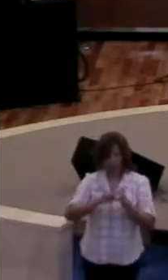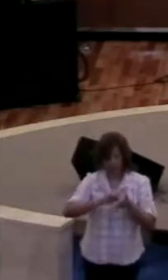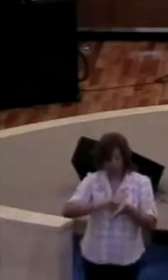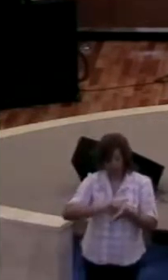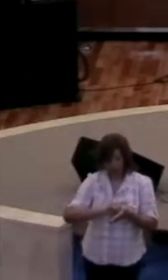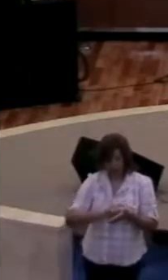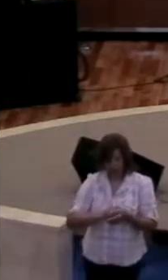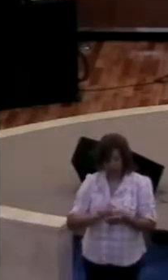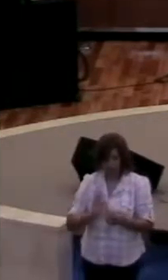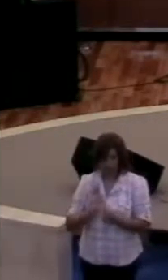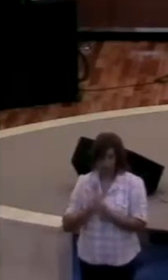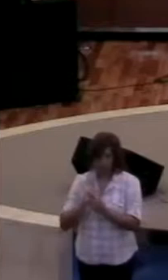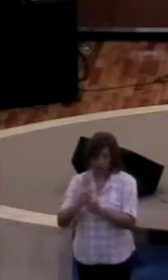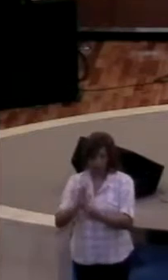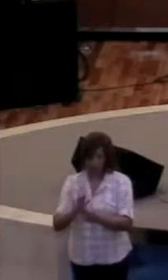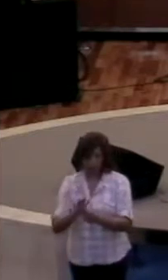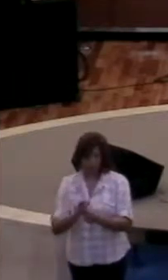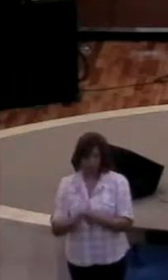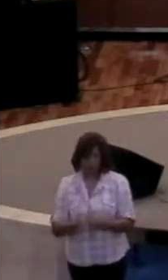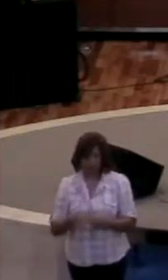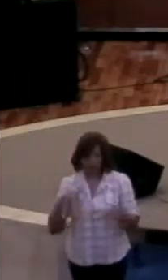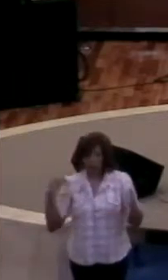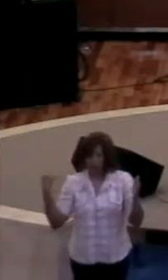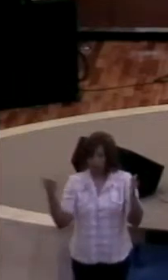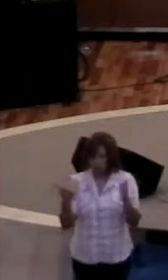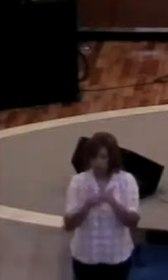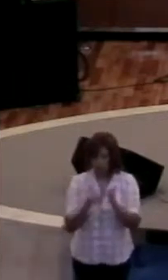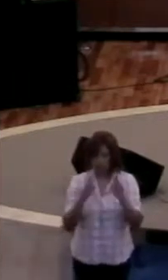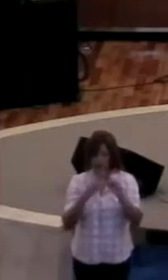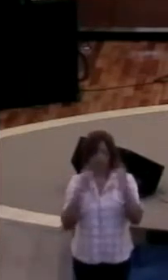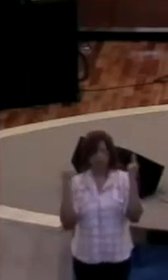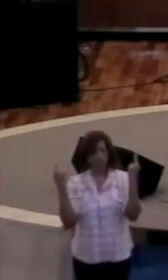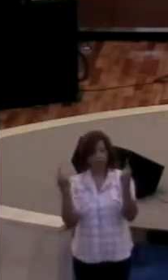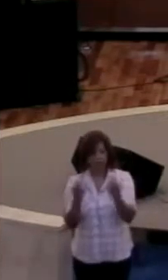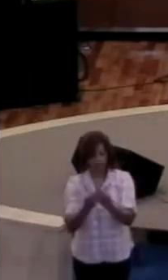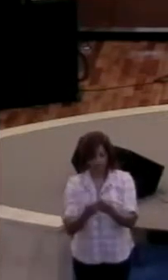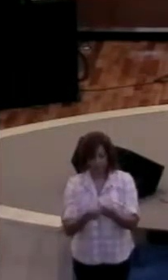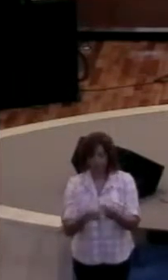uma informação na portaria. Todos para o salão de reunião. Lá vou eu.